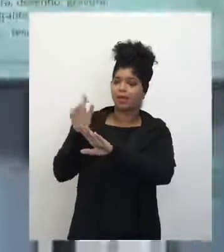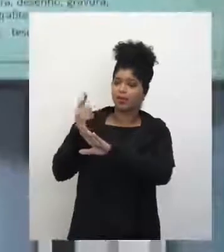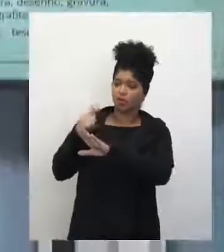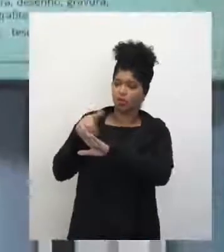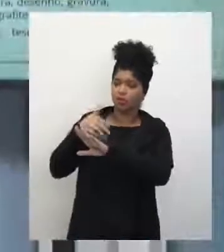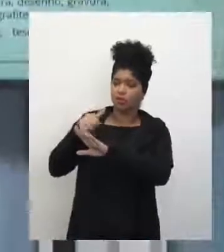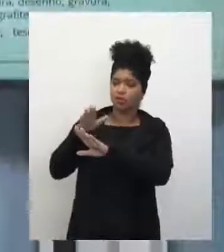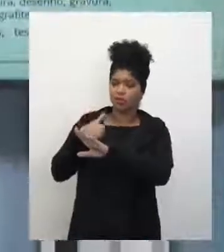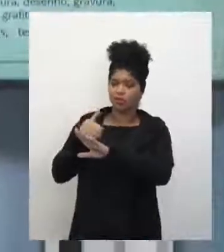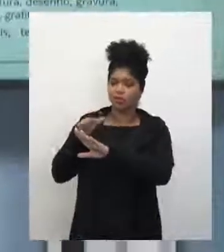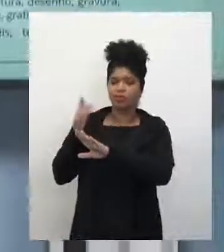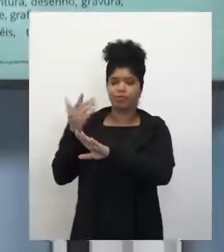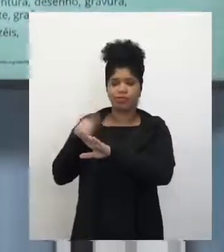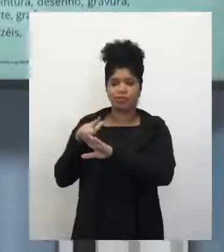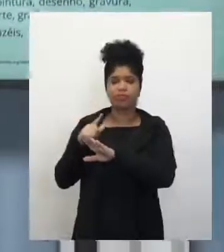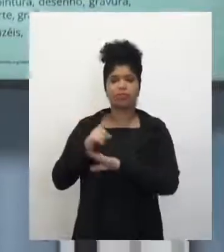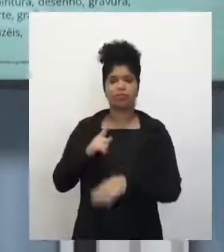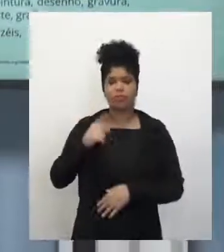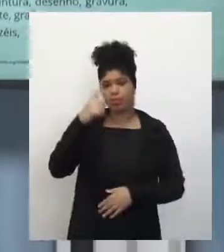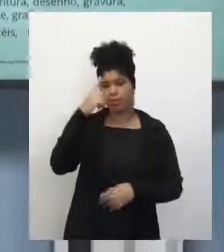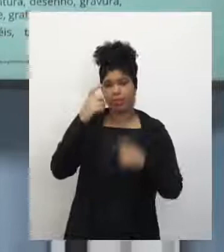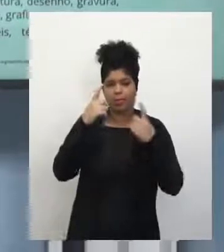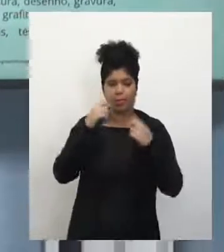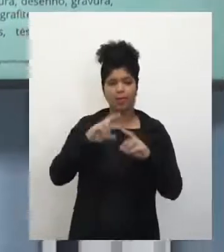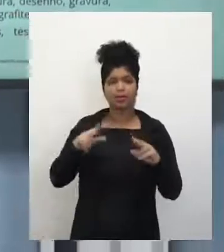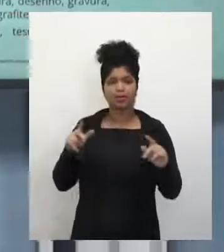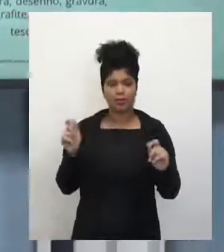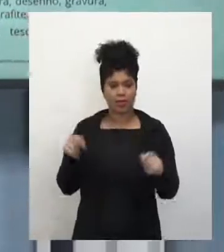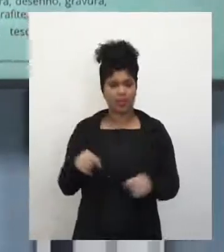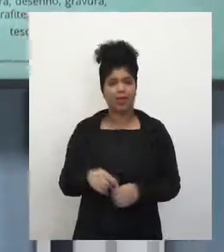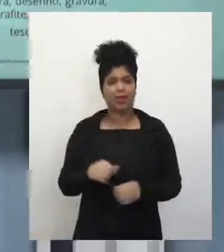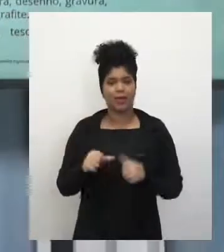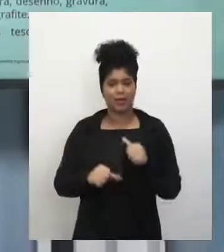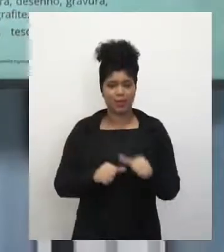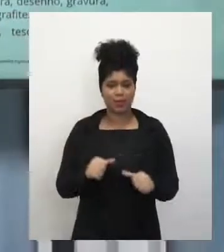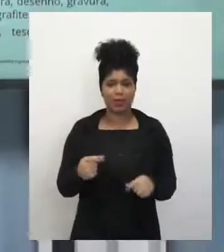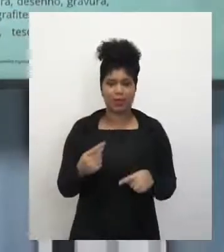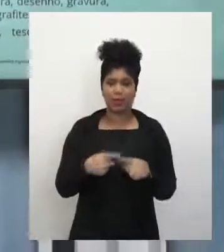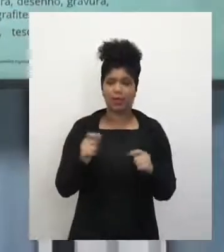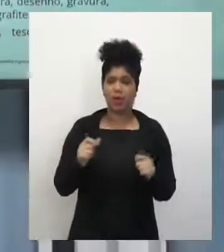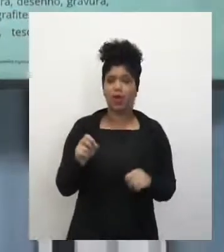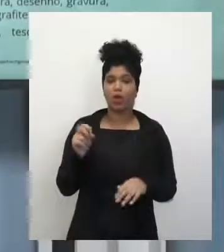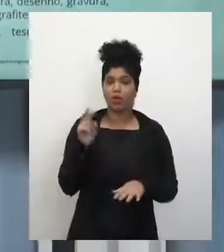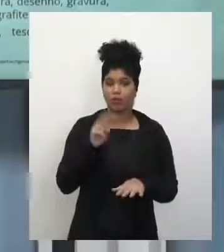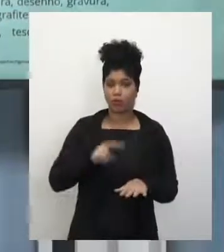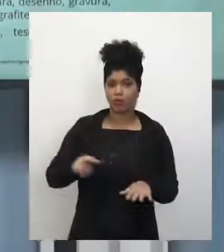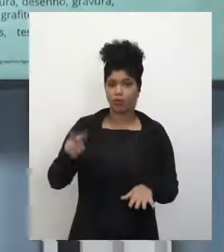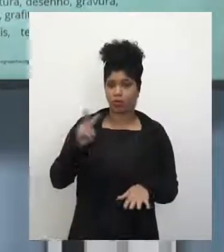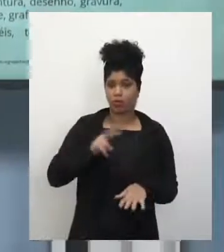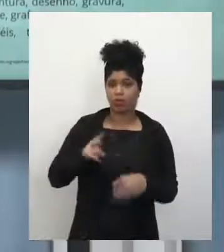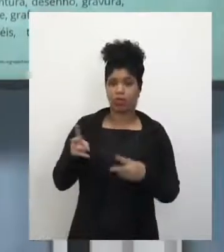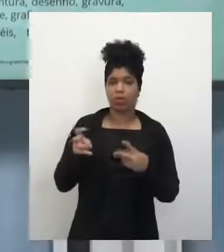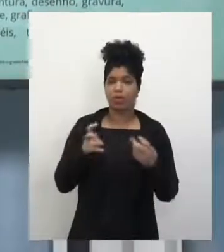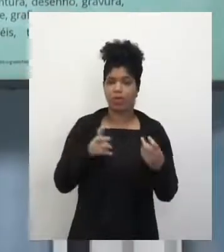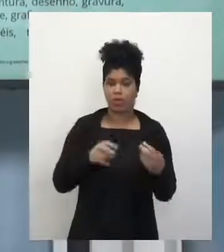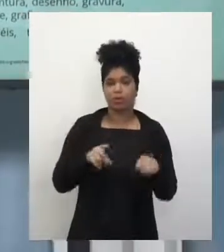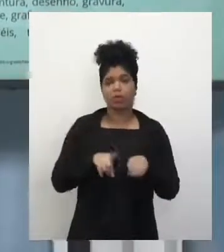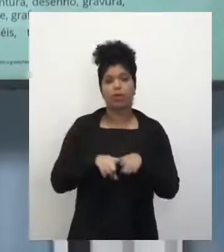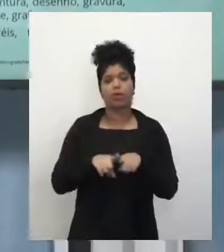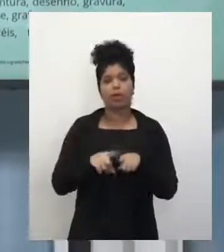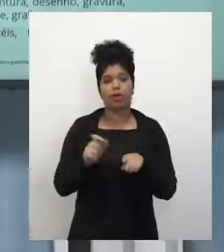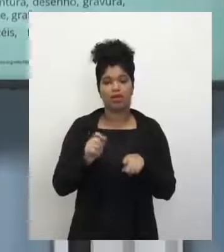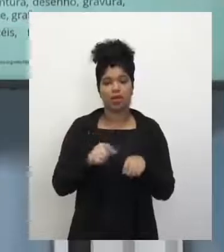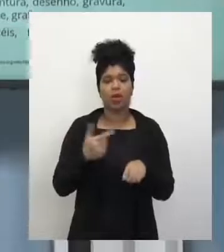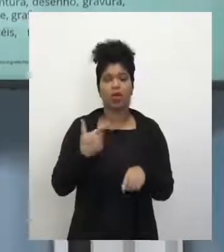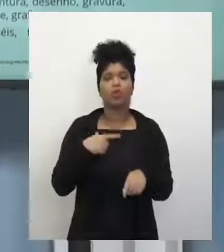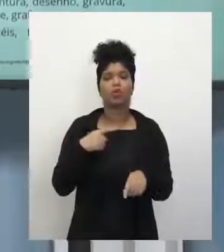né? Eu crio aí várias ideias de texturas diferentes, que elas tanto ficam visíveis, como também, né, no caso de ser